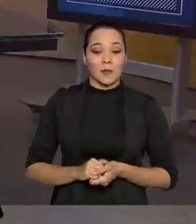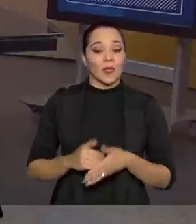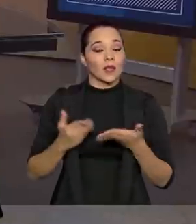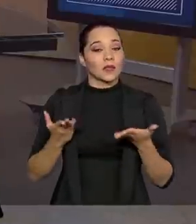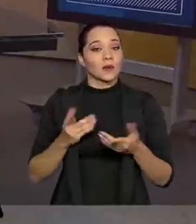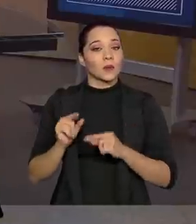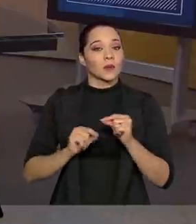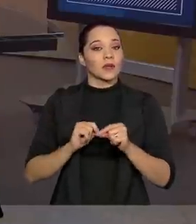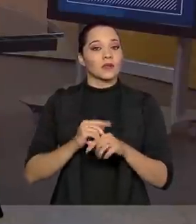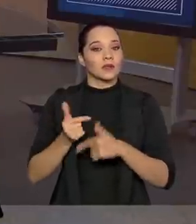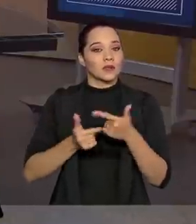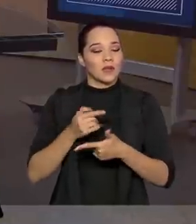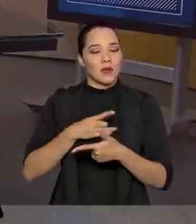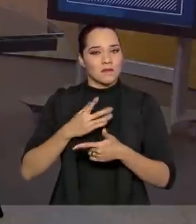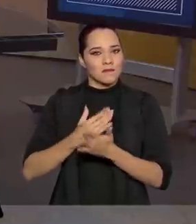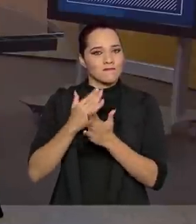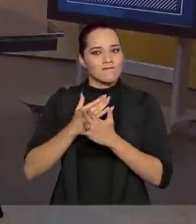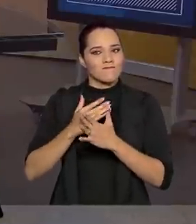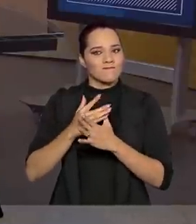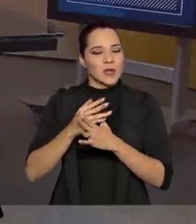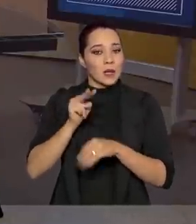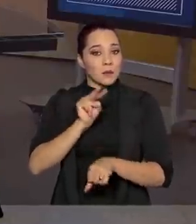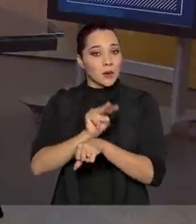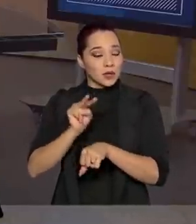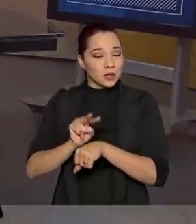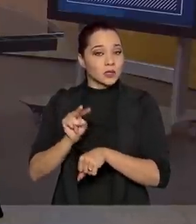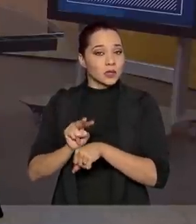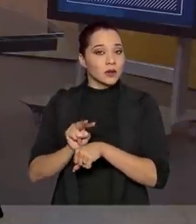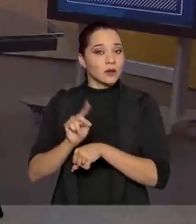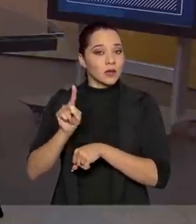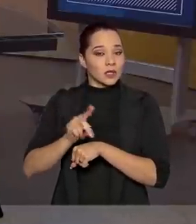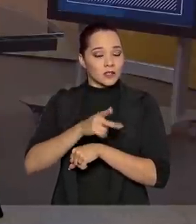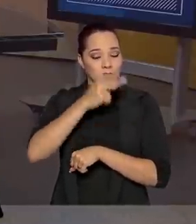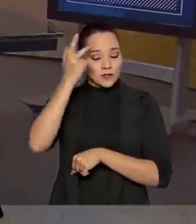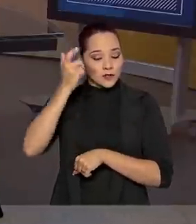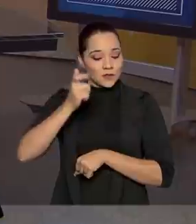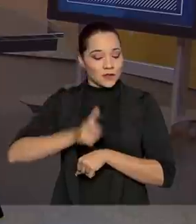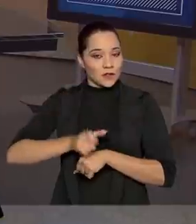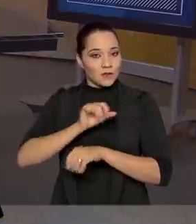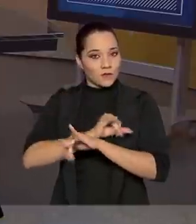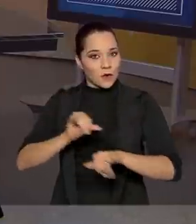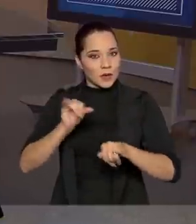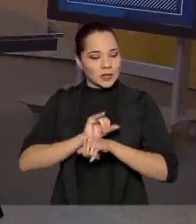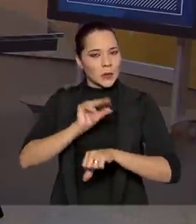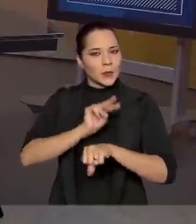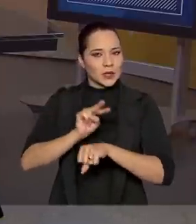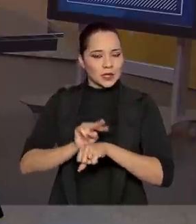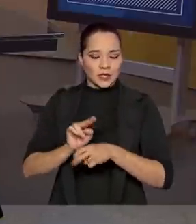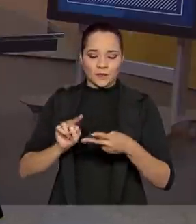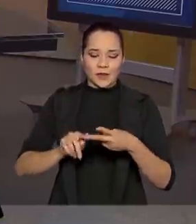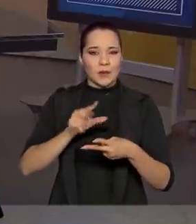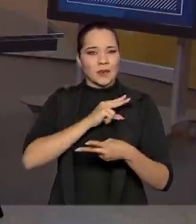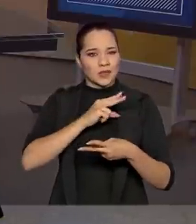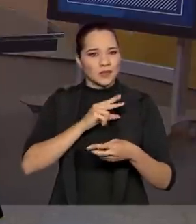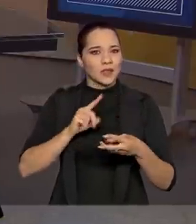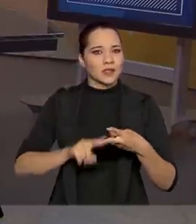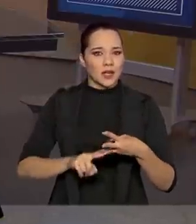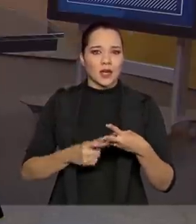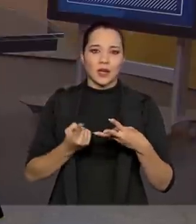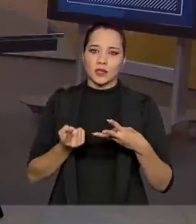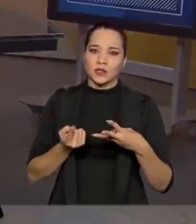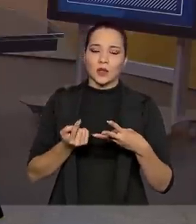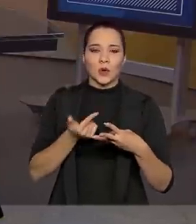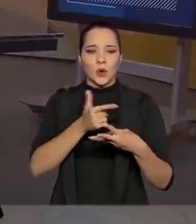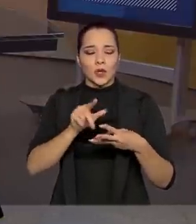para reforçar a importância de se proteger os dados desse consumidor. Obviamente, isso também vai afetar a questão de privacidade, né?